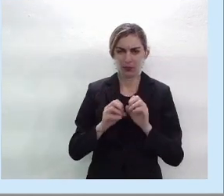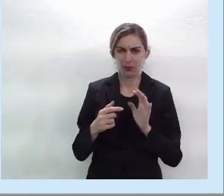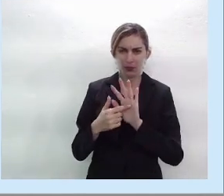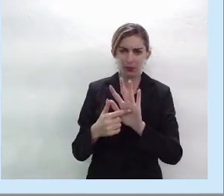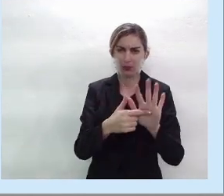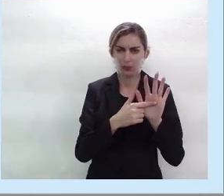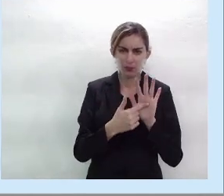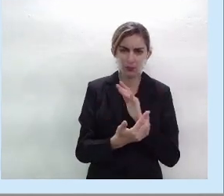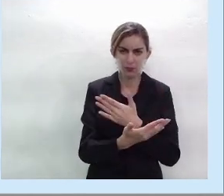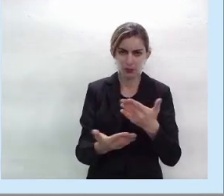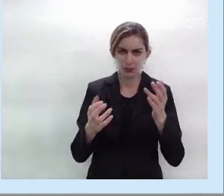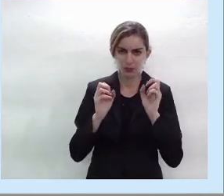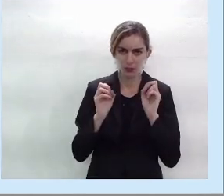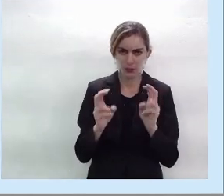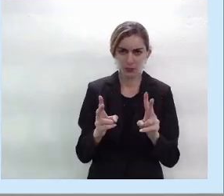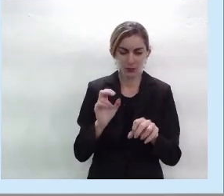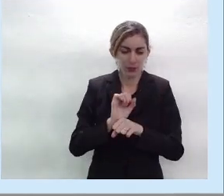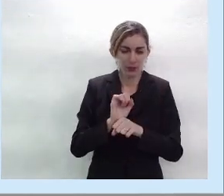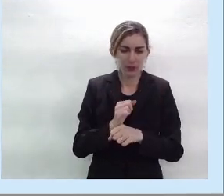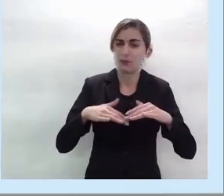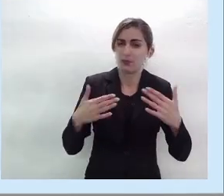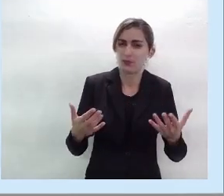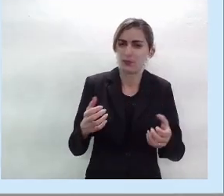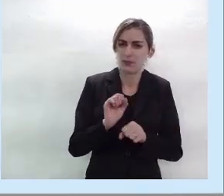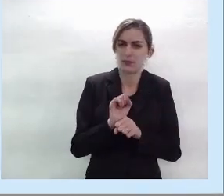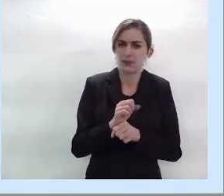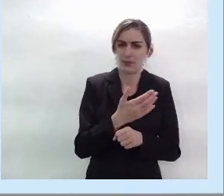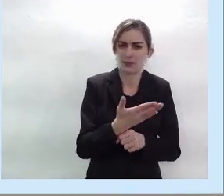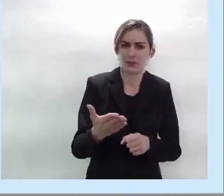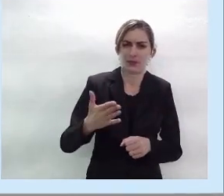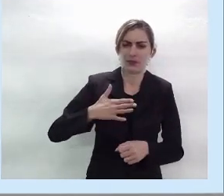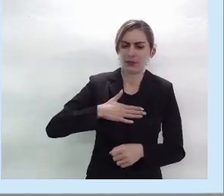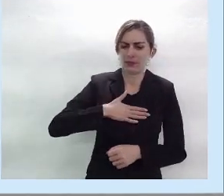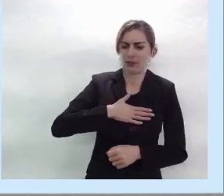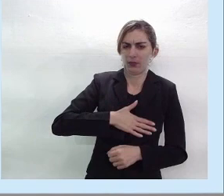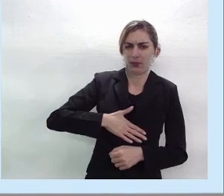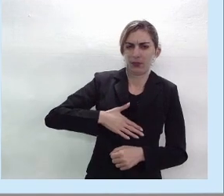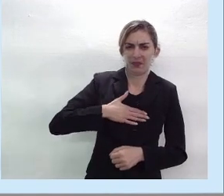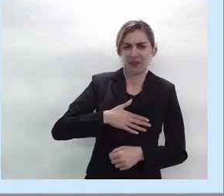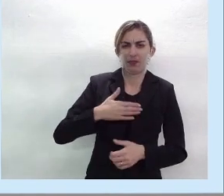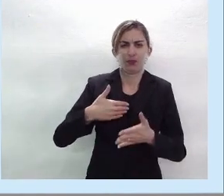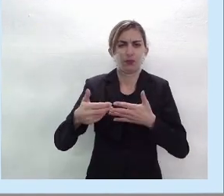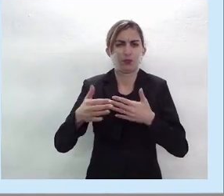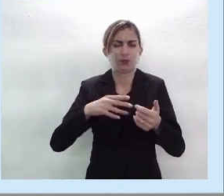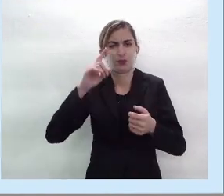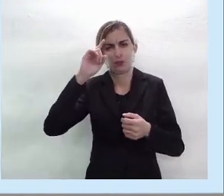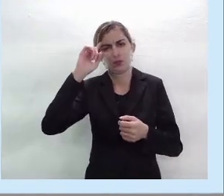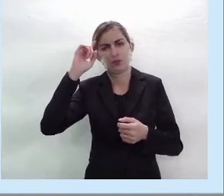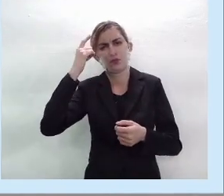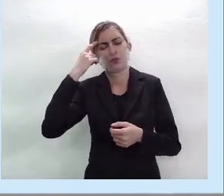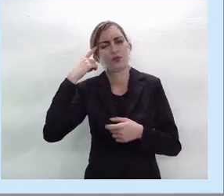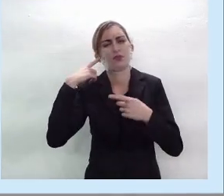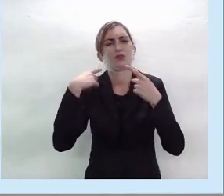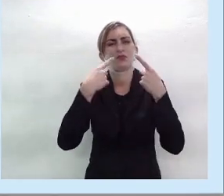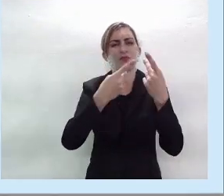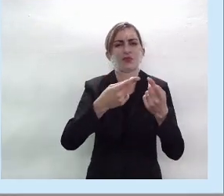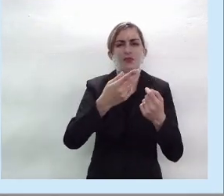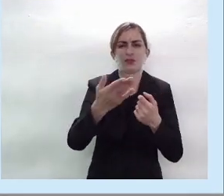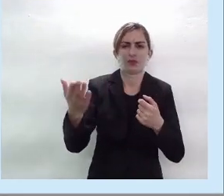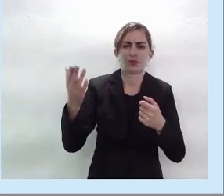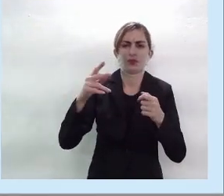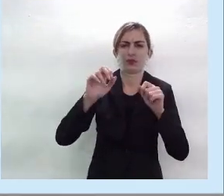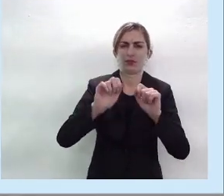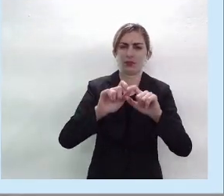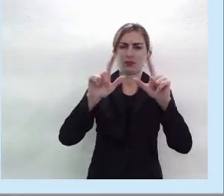estão sendo mostrados para vocês, ok? Então, eu espero que vocês tenham gostado. De qualquer dúvida, revisita lá